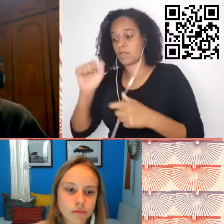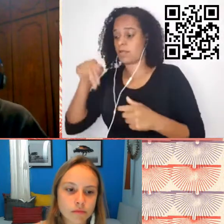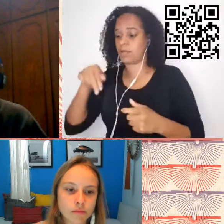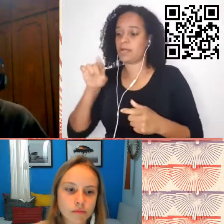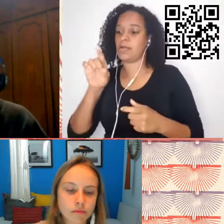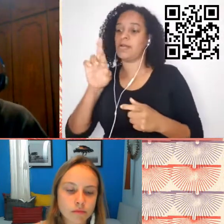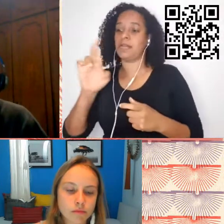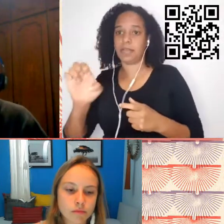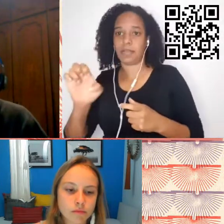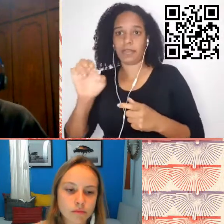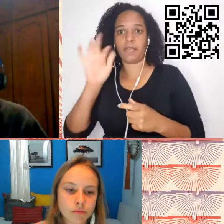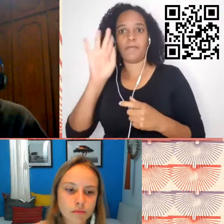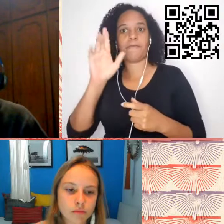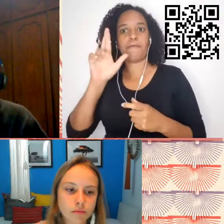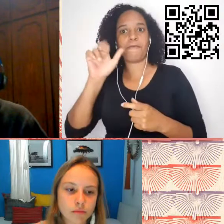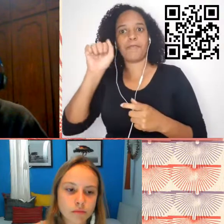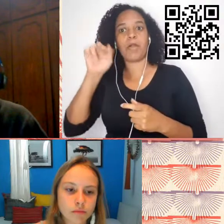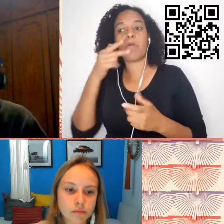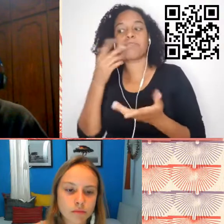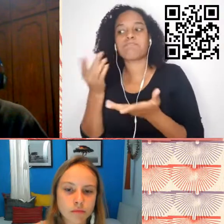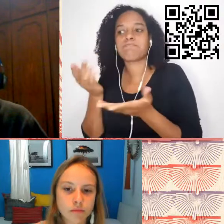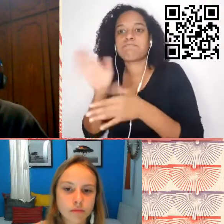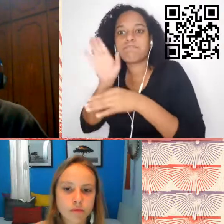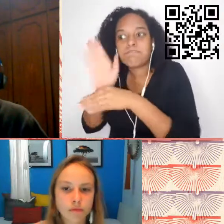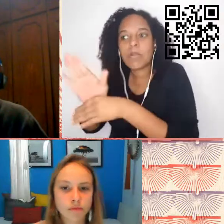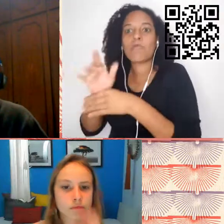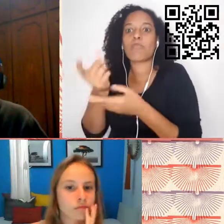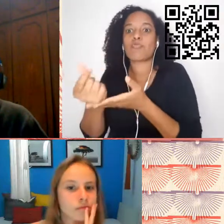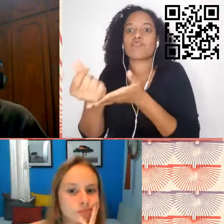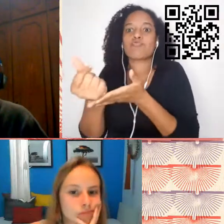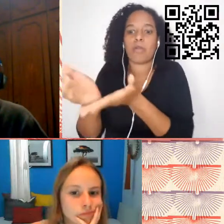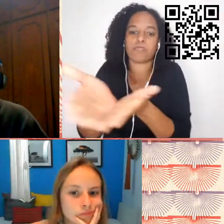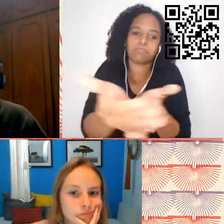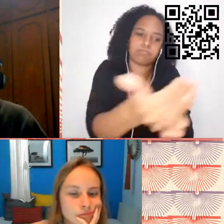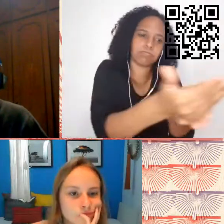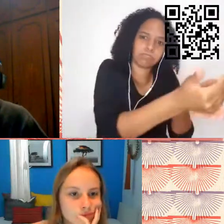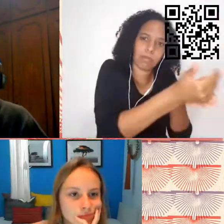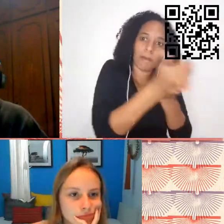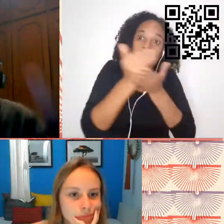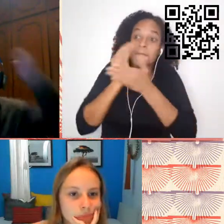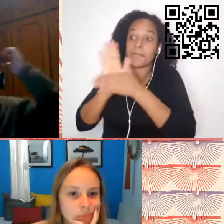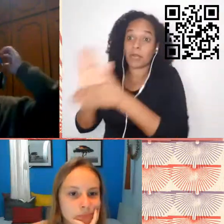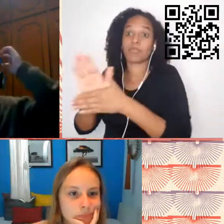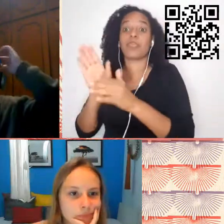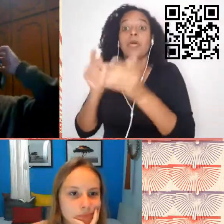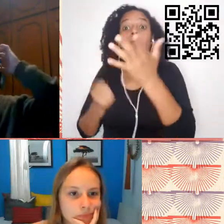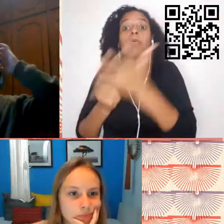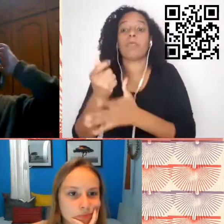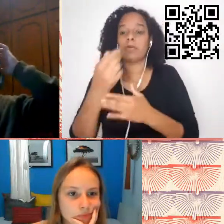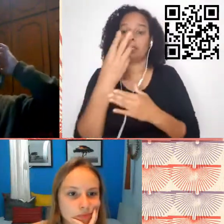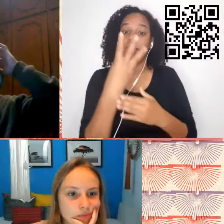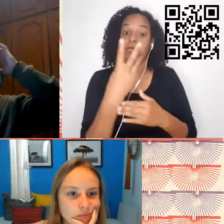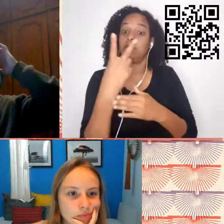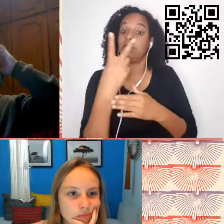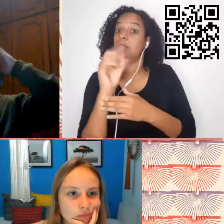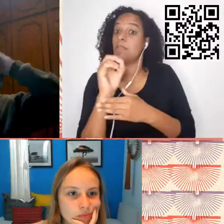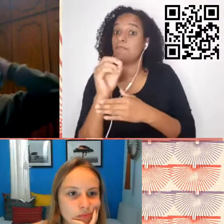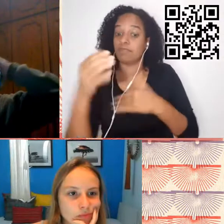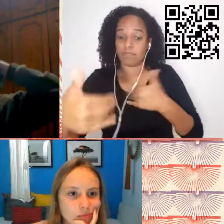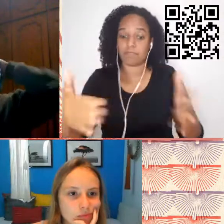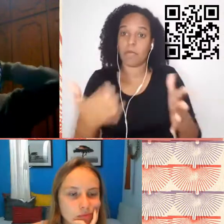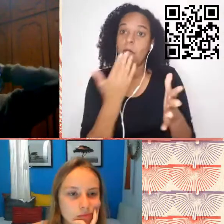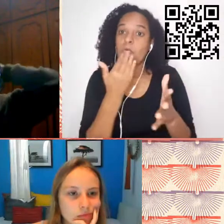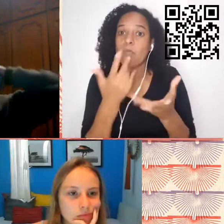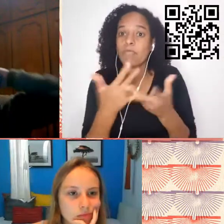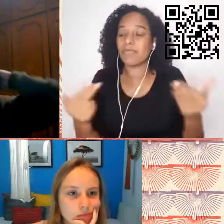financeira, que a gente possa comprar 320 cestas básicas para famílias que estão numa situação muito,